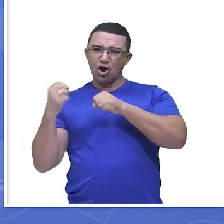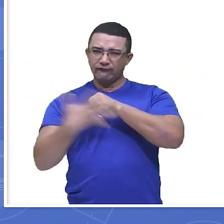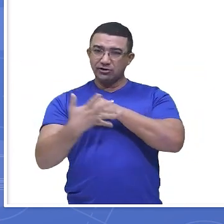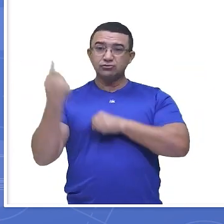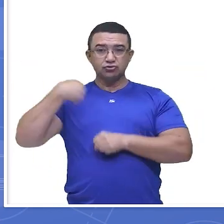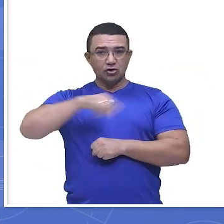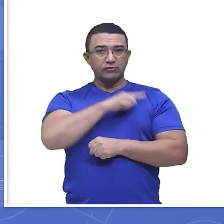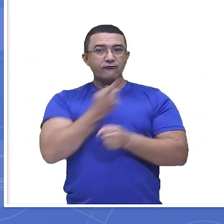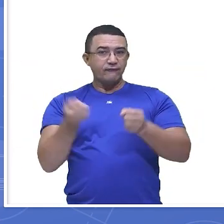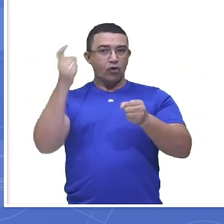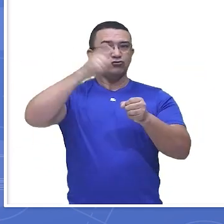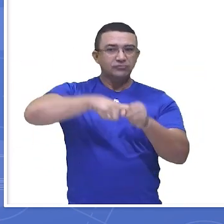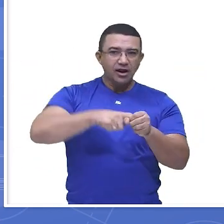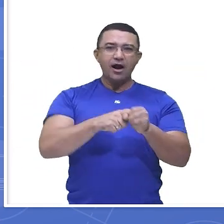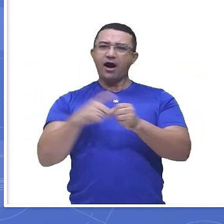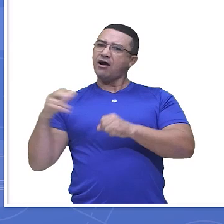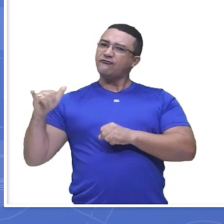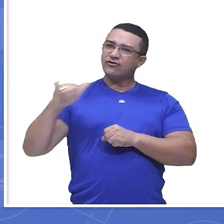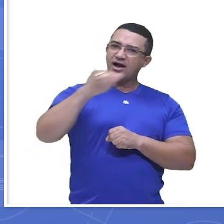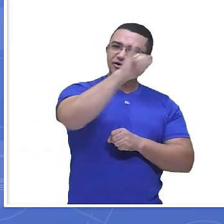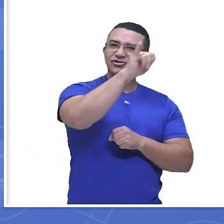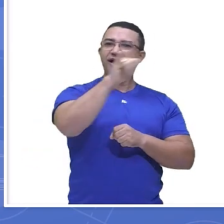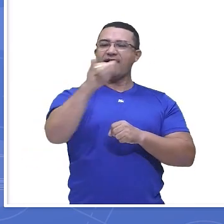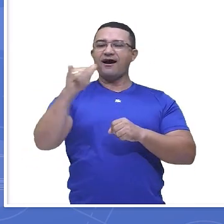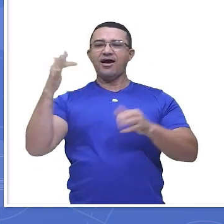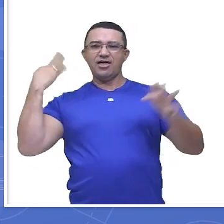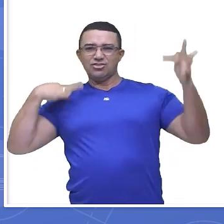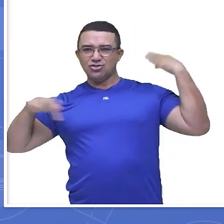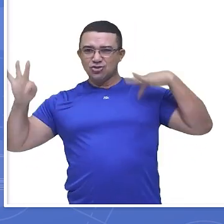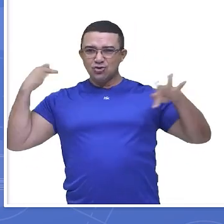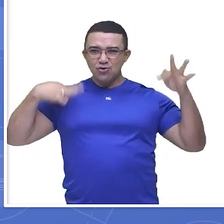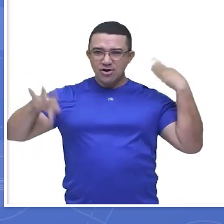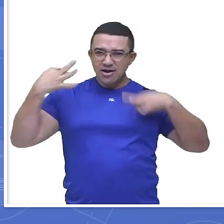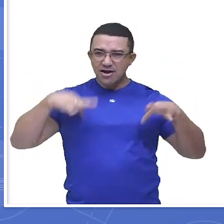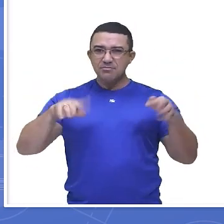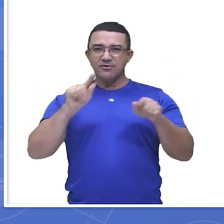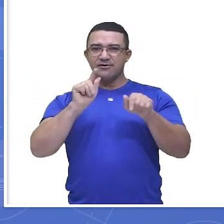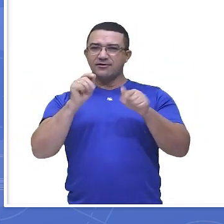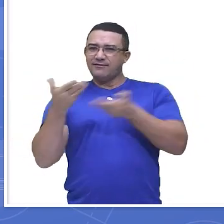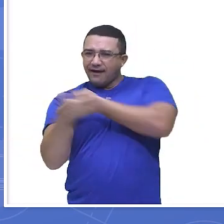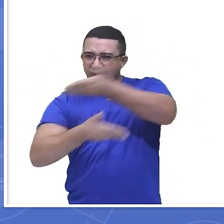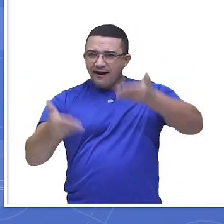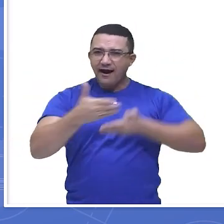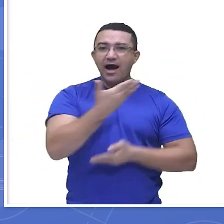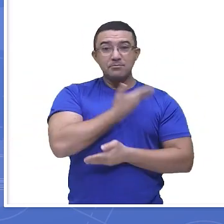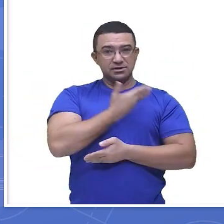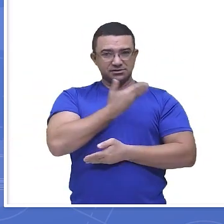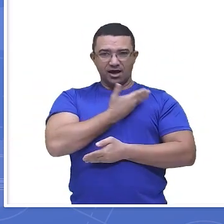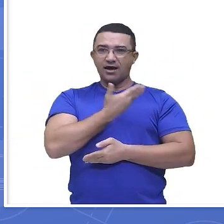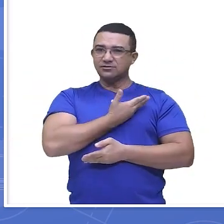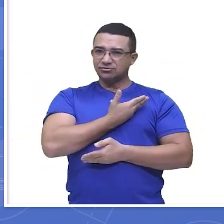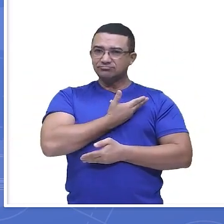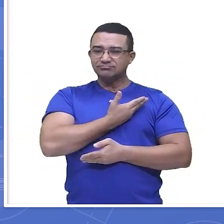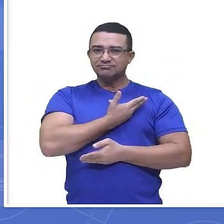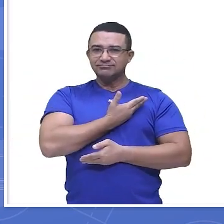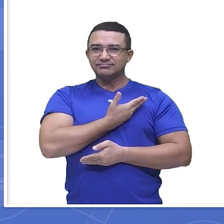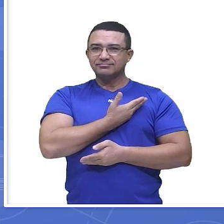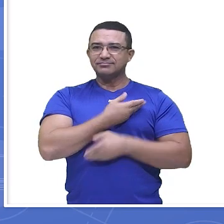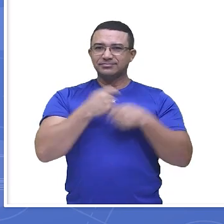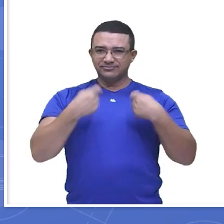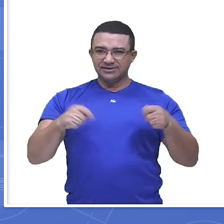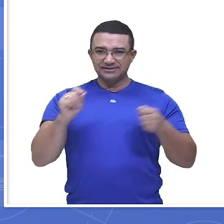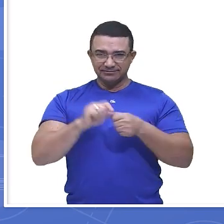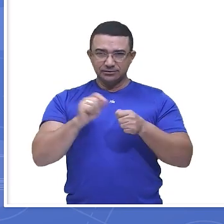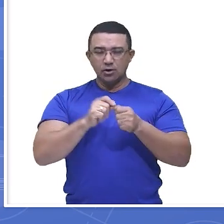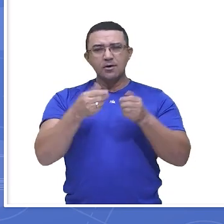pelo mundo, conhecer, viajar, fazer turismo, fazer novas amizades assim, presenciais, né? Olha, então eu gostaria de pedir